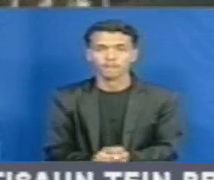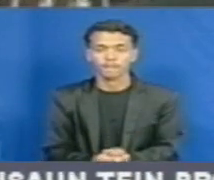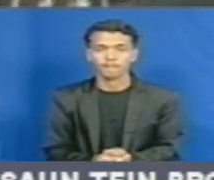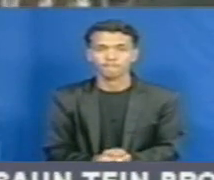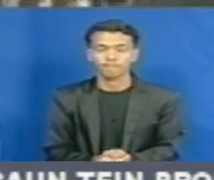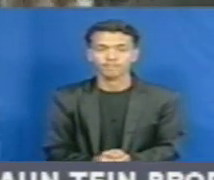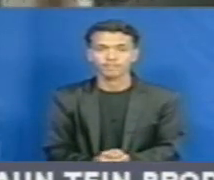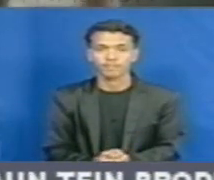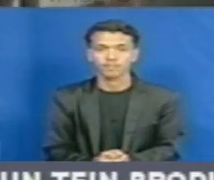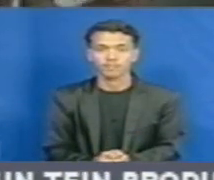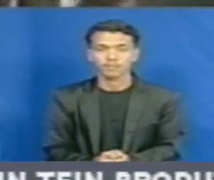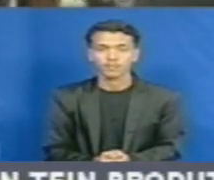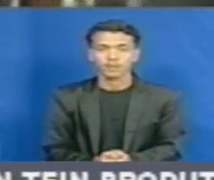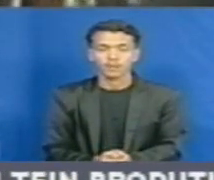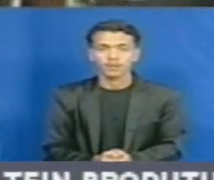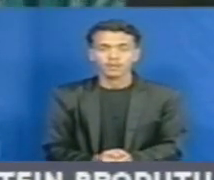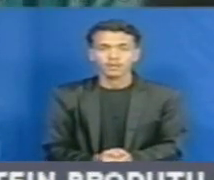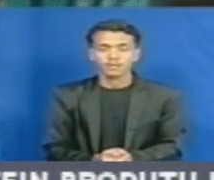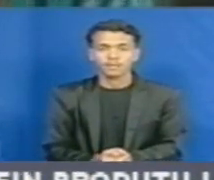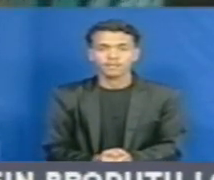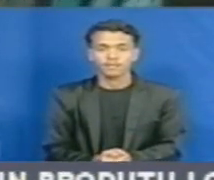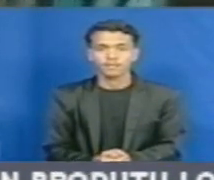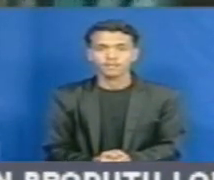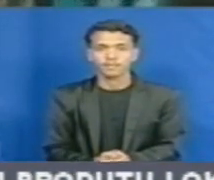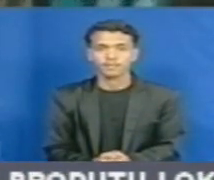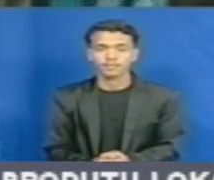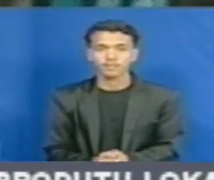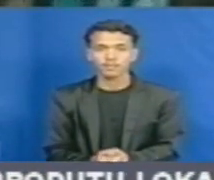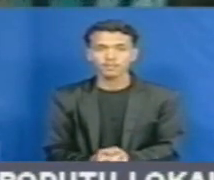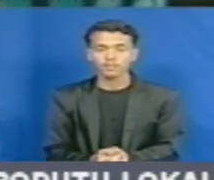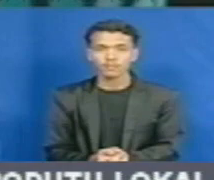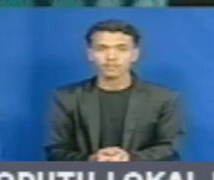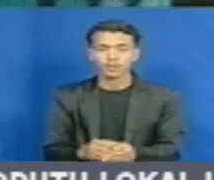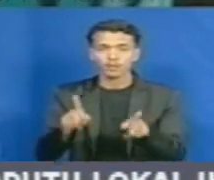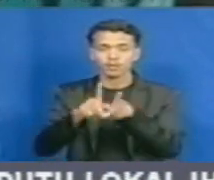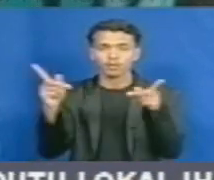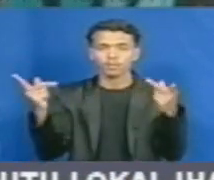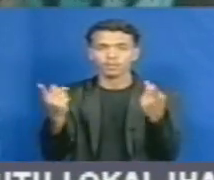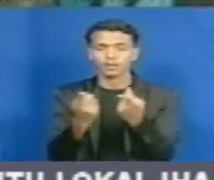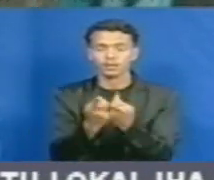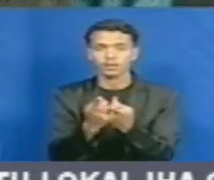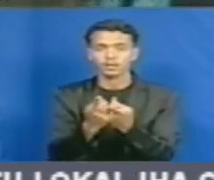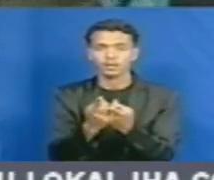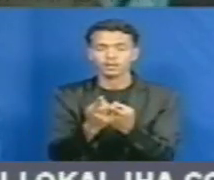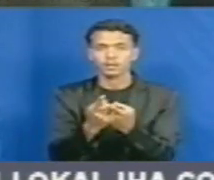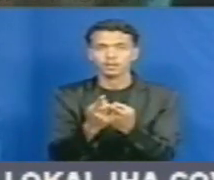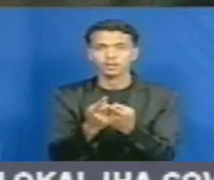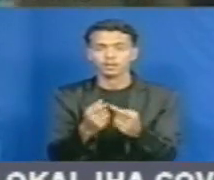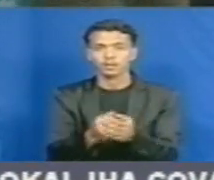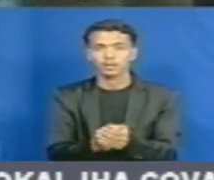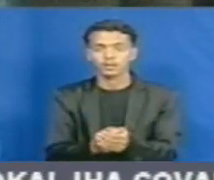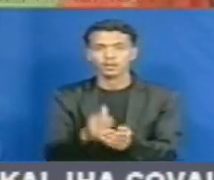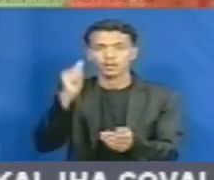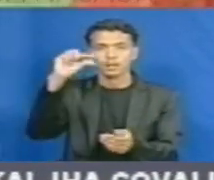ia ida ne maka amnia preocupação amnia hatamba preocupação ne supervisor companhia fiso deal unipessoal limitada